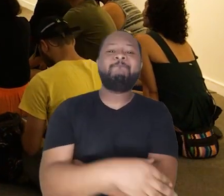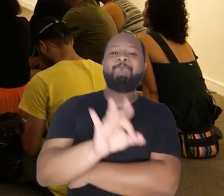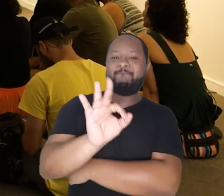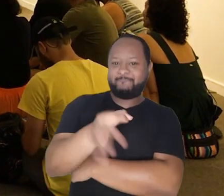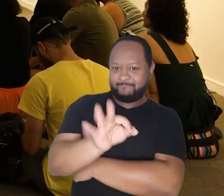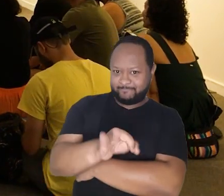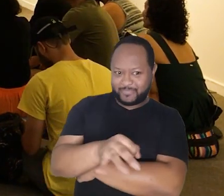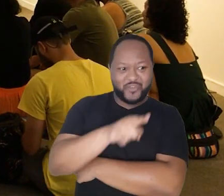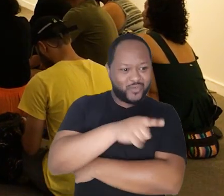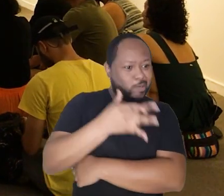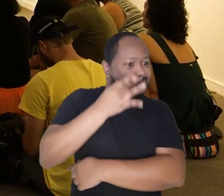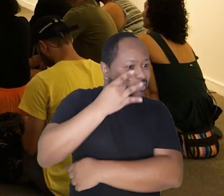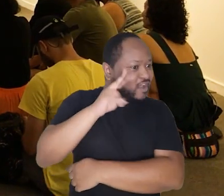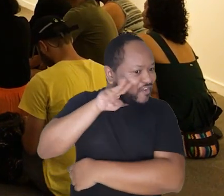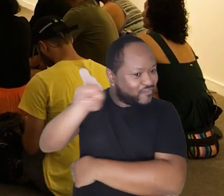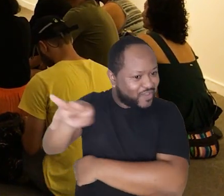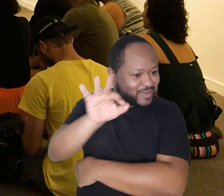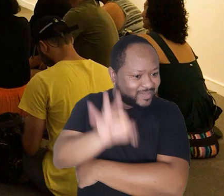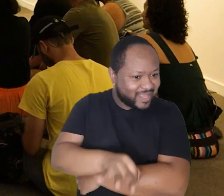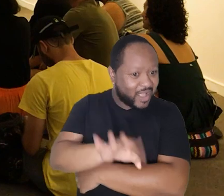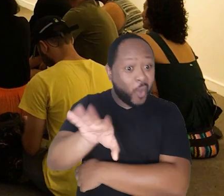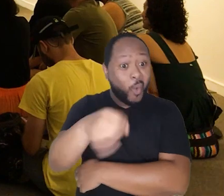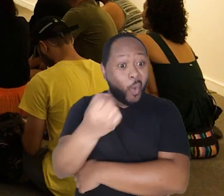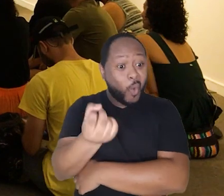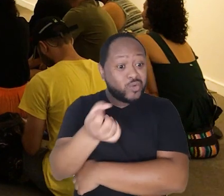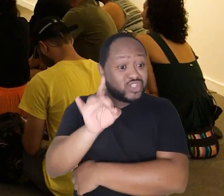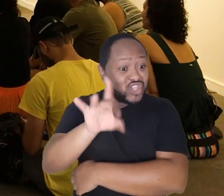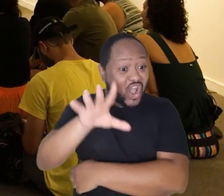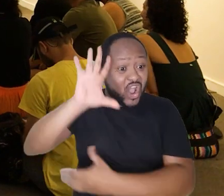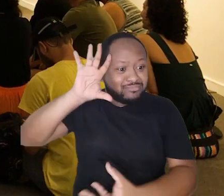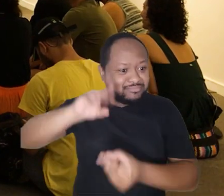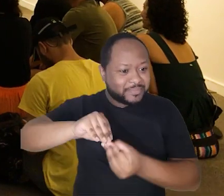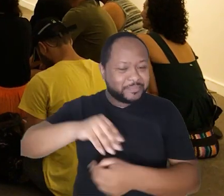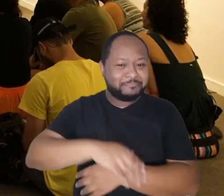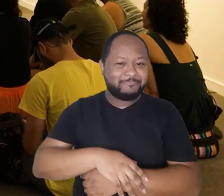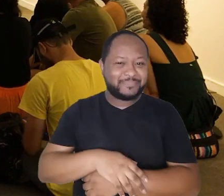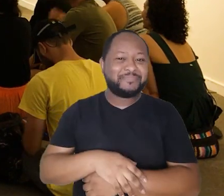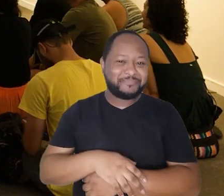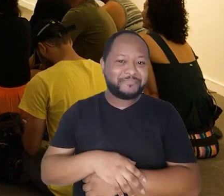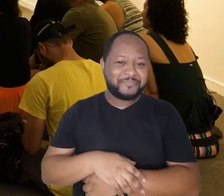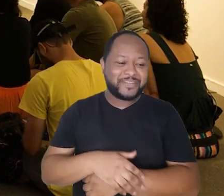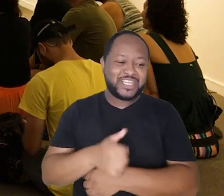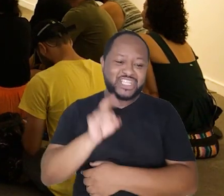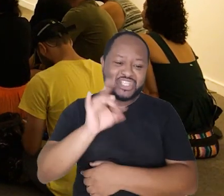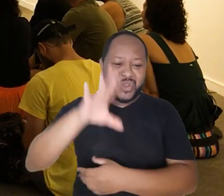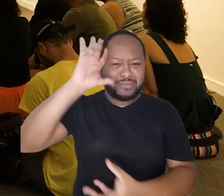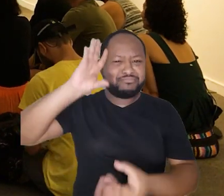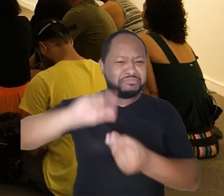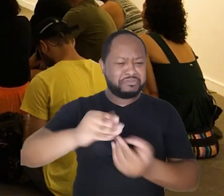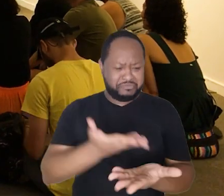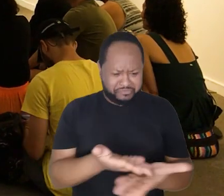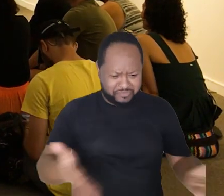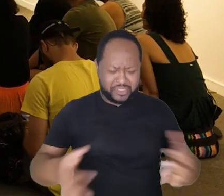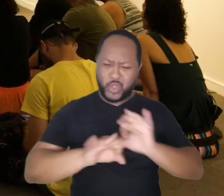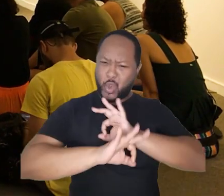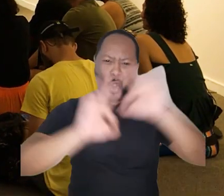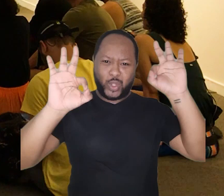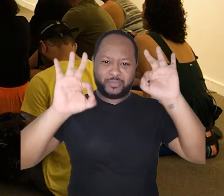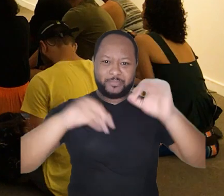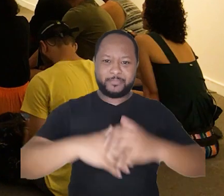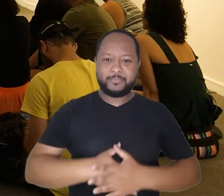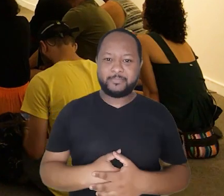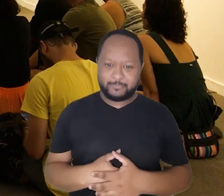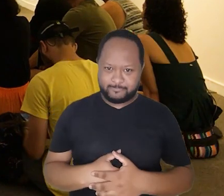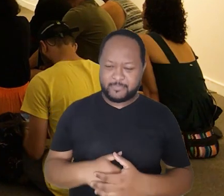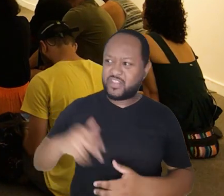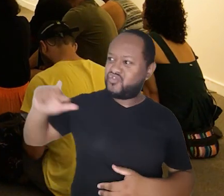Exatamente. Você estava lá também, não estava? Ou você só adivinhou? Só adivinhou. Vocês são muito bons. As vespas,